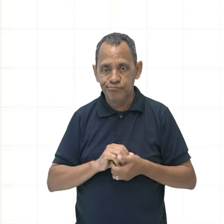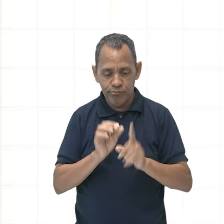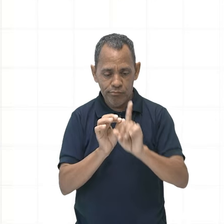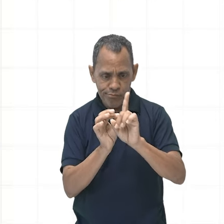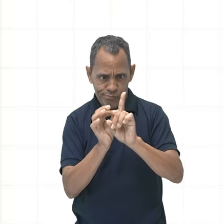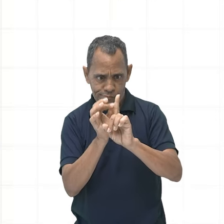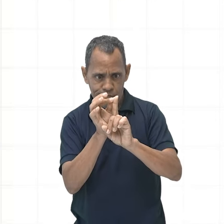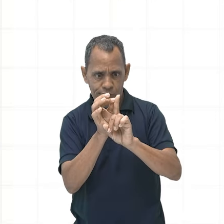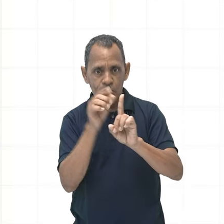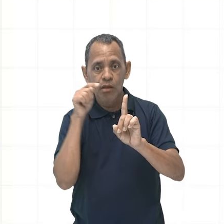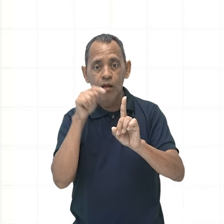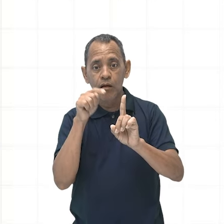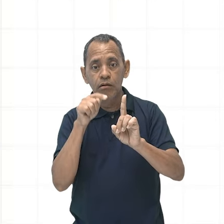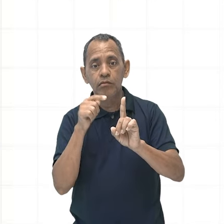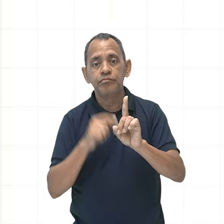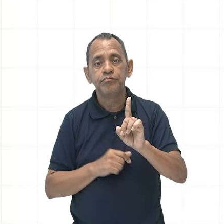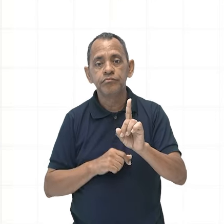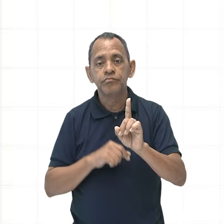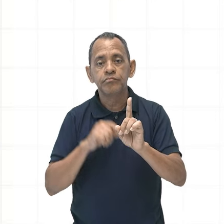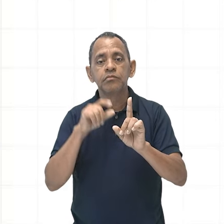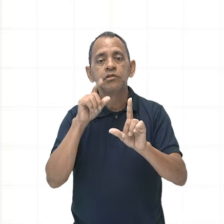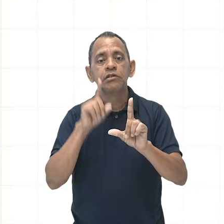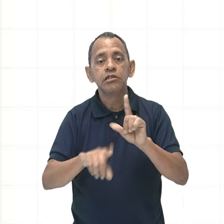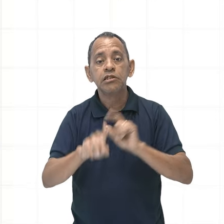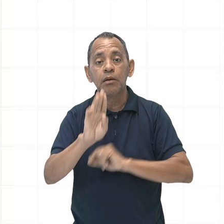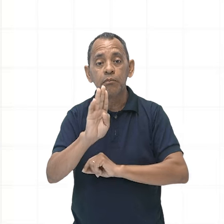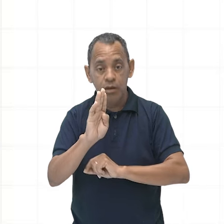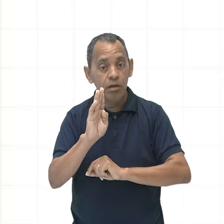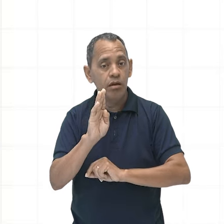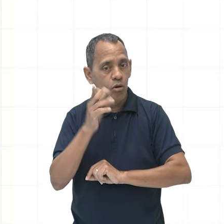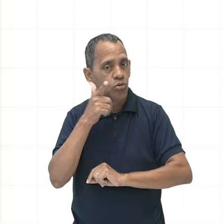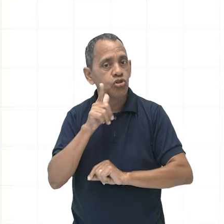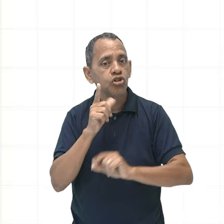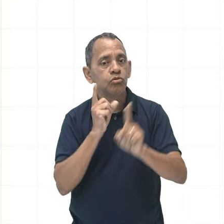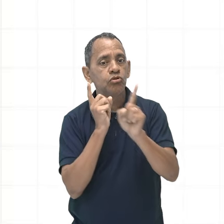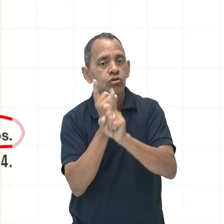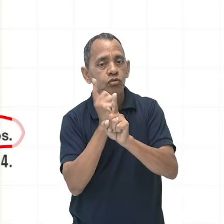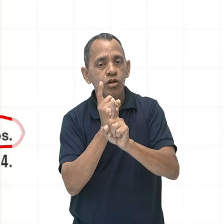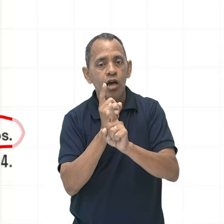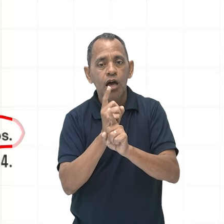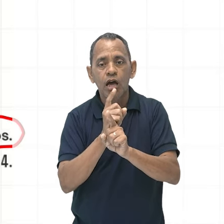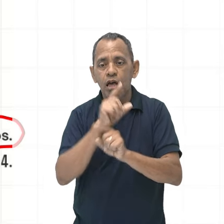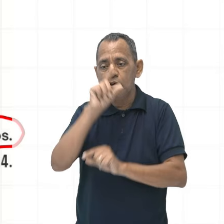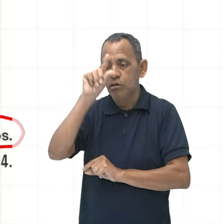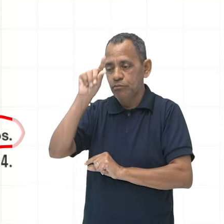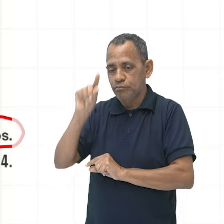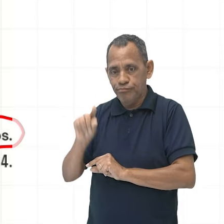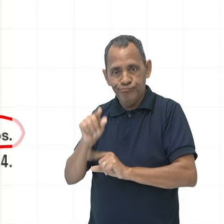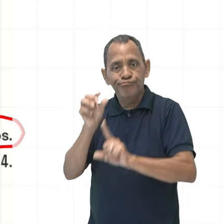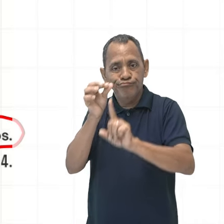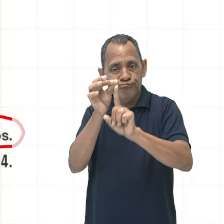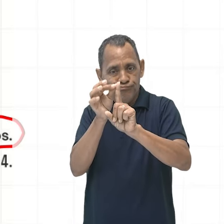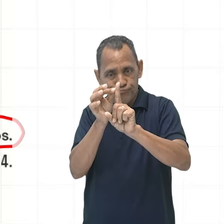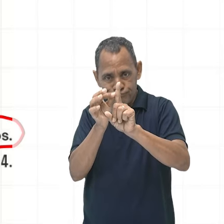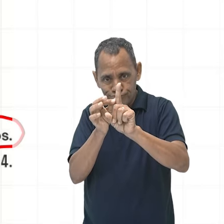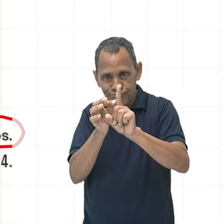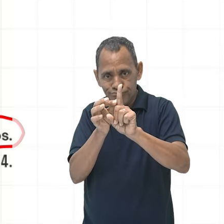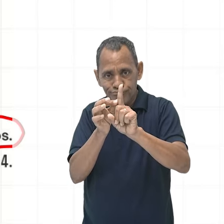mais alta? E na letra B, a gente já vai verificar qual dia teve a temperatura mais baixa. Então, só olhando aí para o